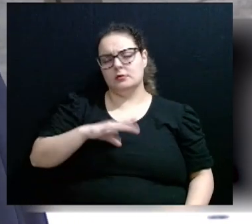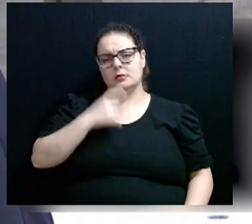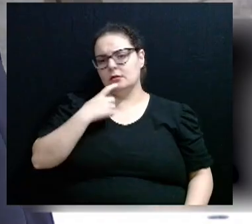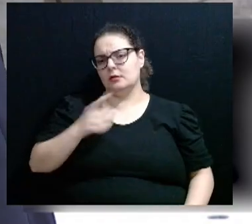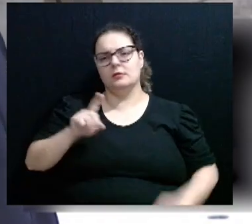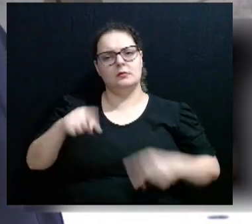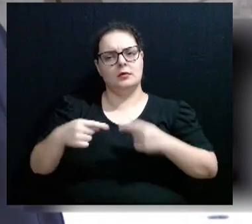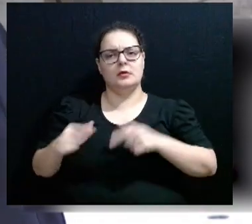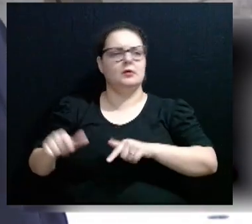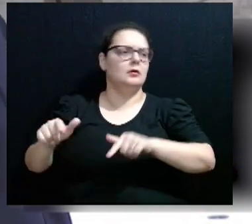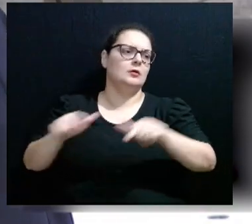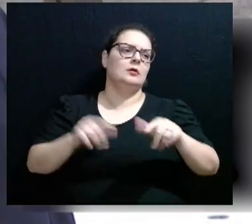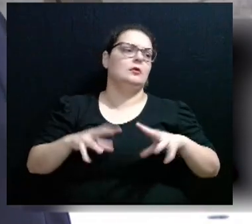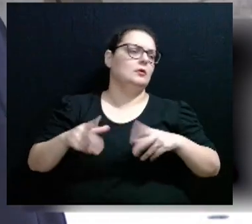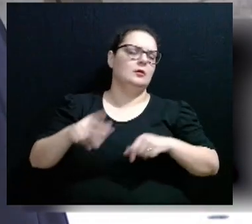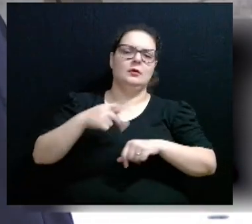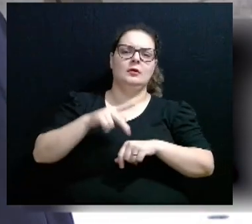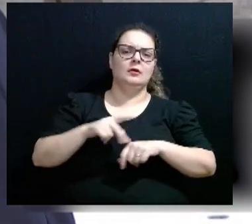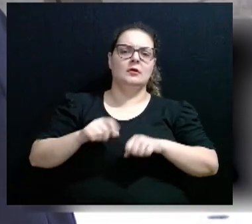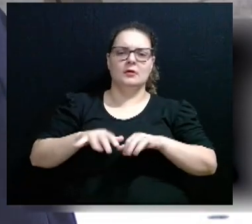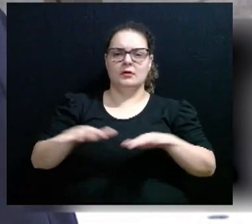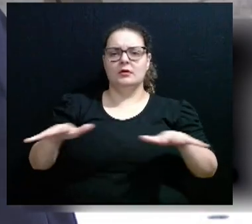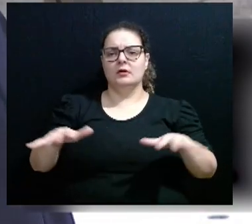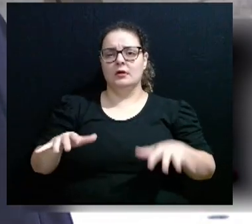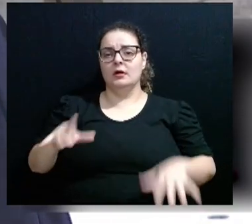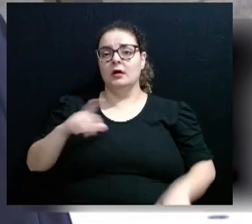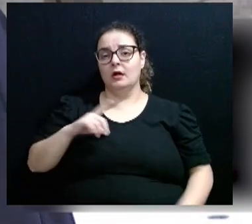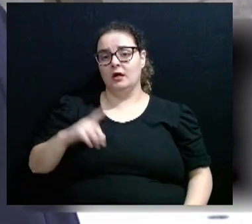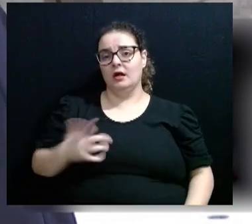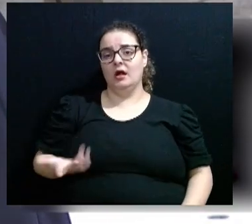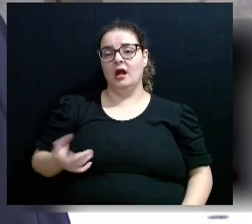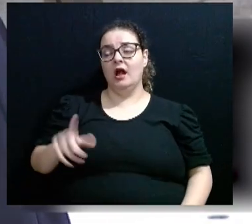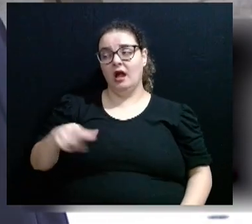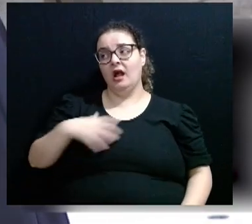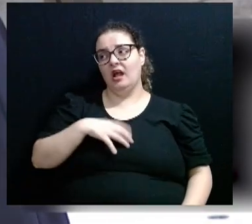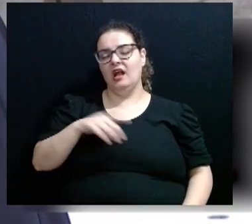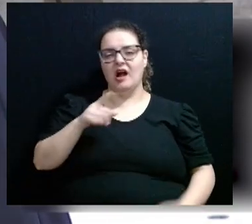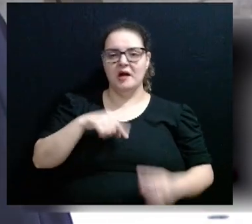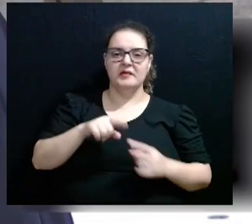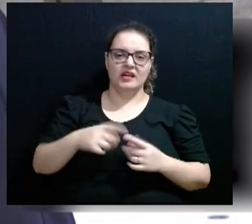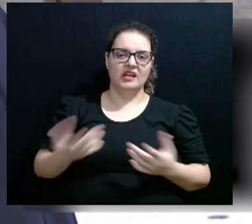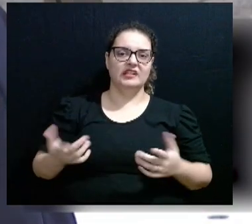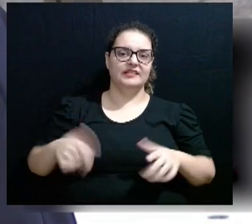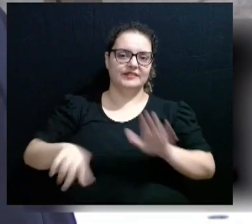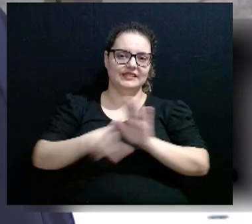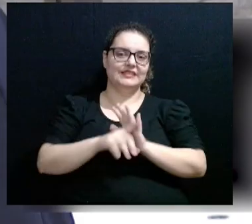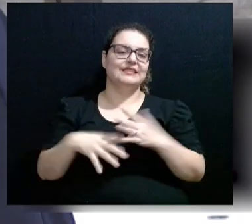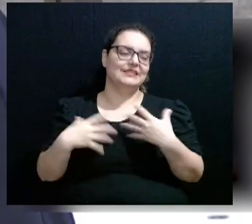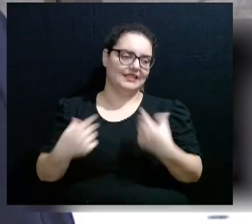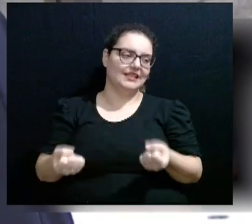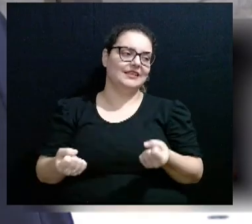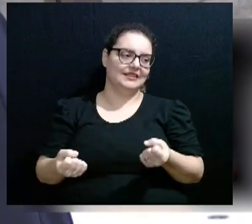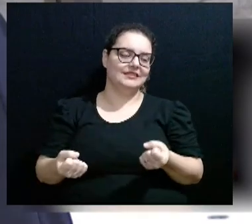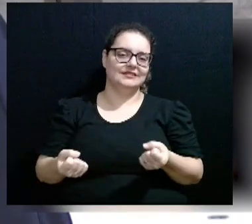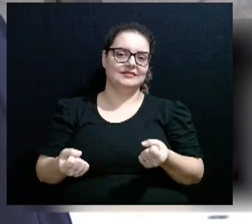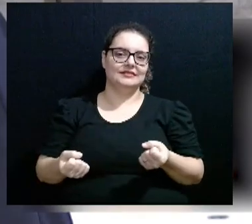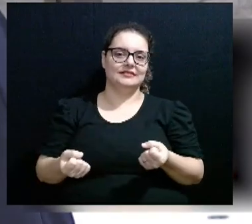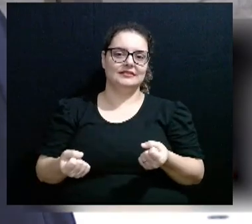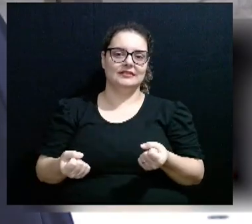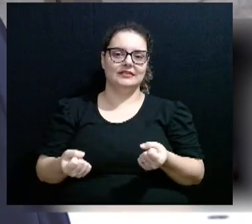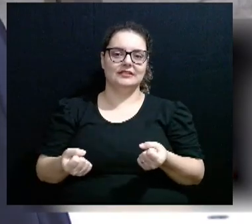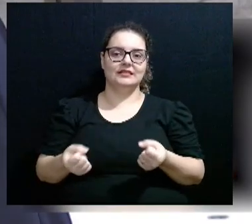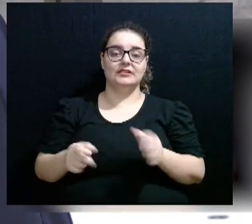já ouviu muitos outros acidentes. Então foi isso que motivou eu escrever esse projeto